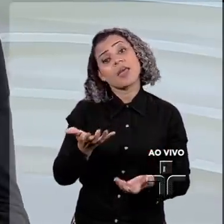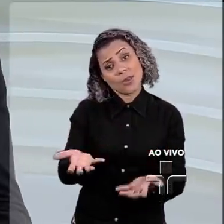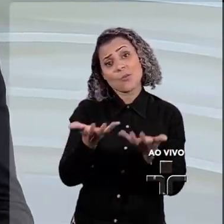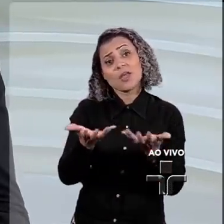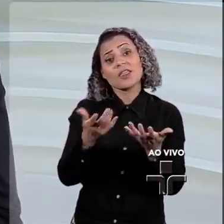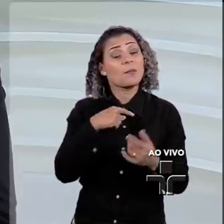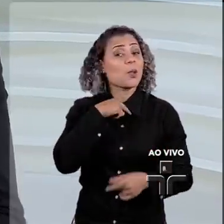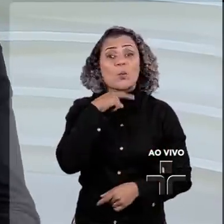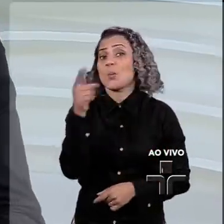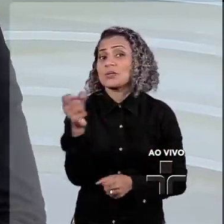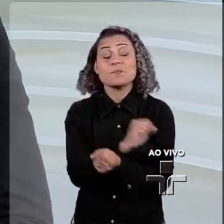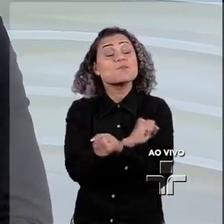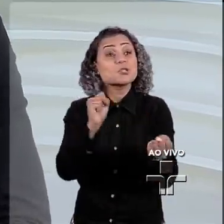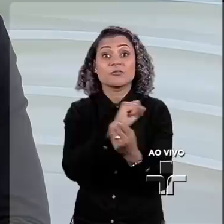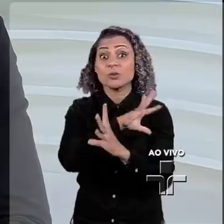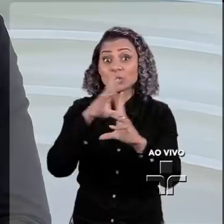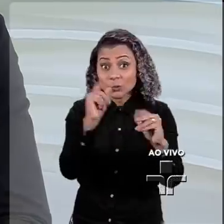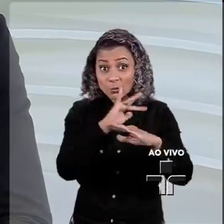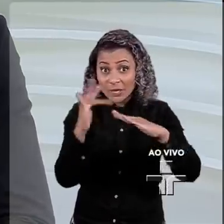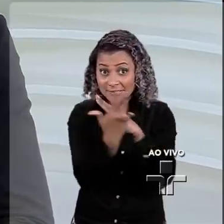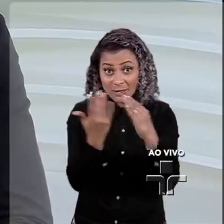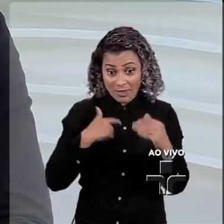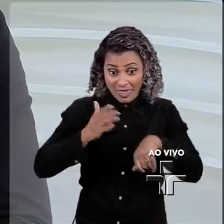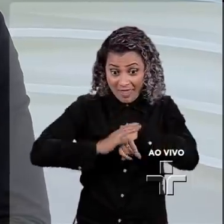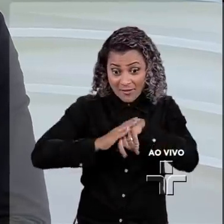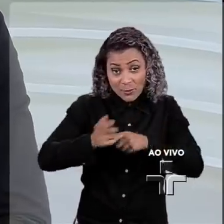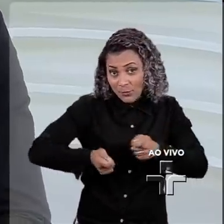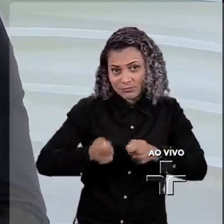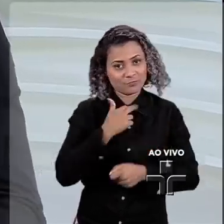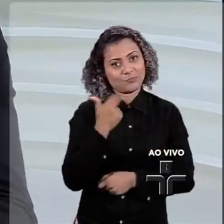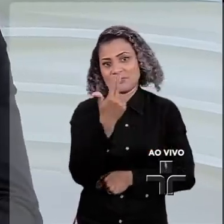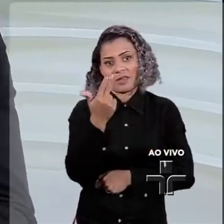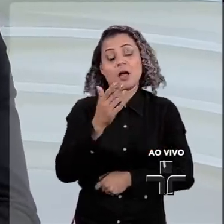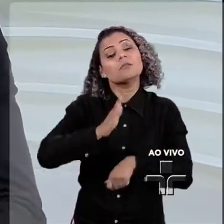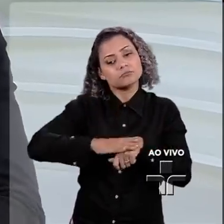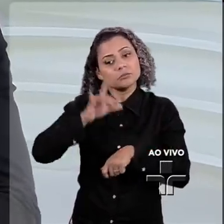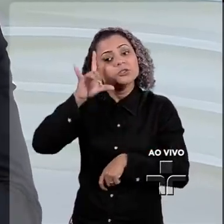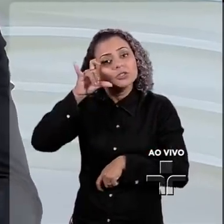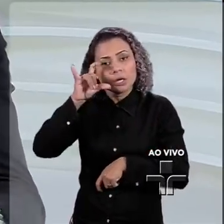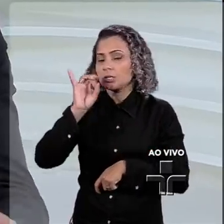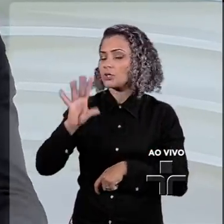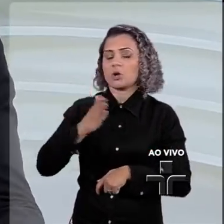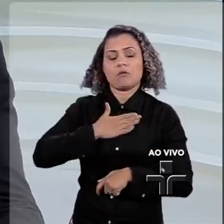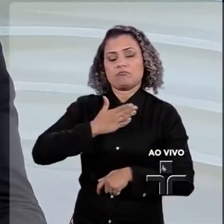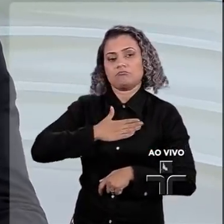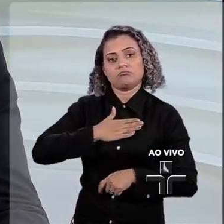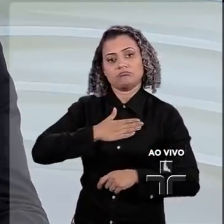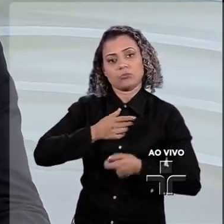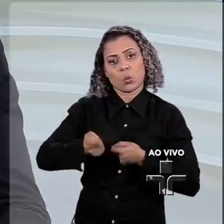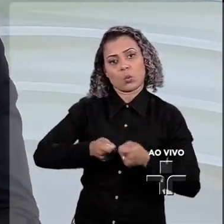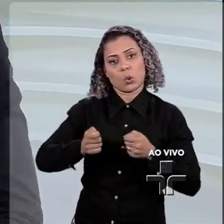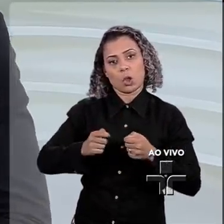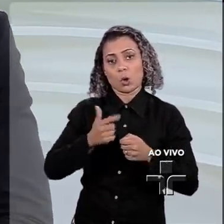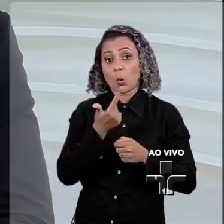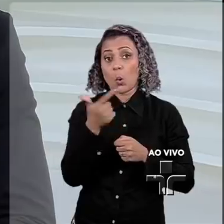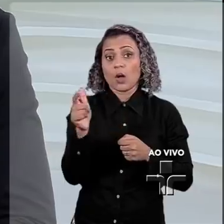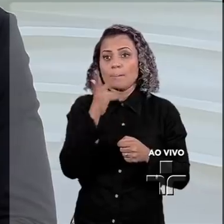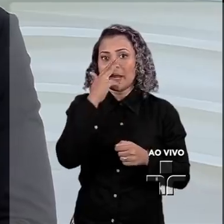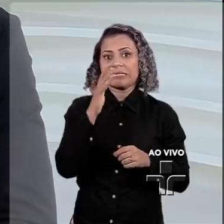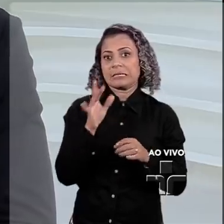eu não consigo. Então, a que eu consegui manter foi o Instagram. Não teve nenhuma grande escolha técnica por trás